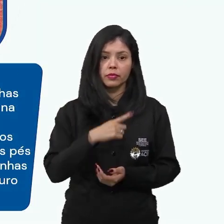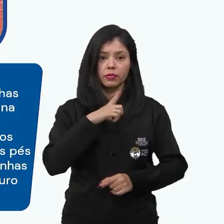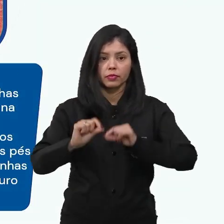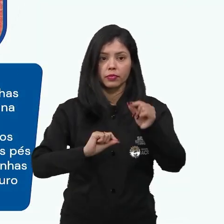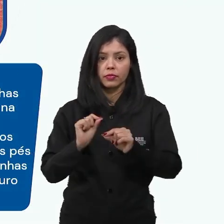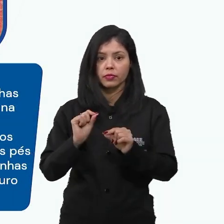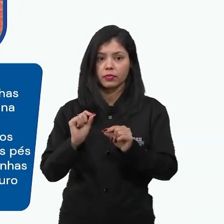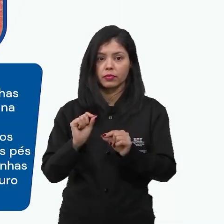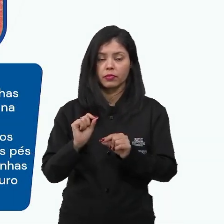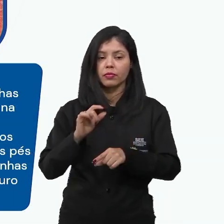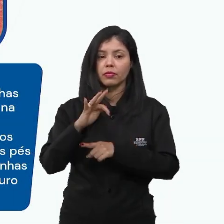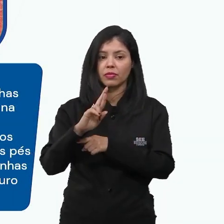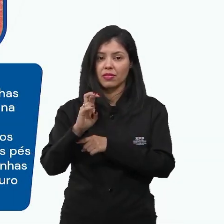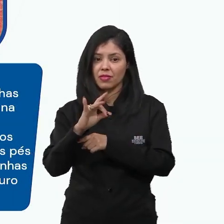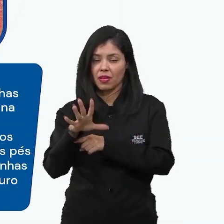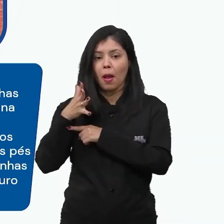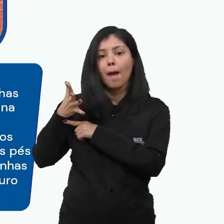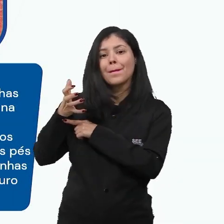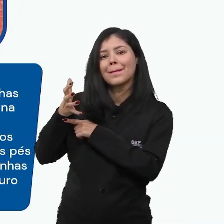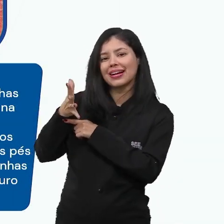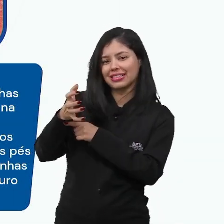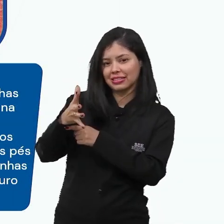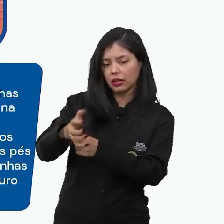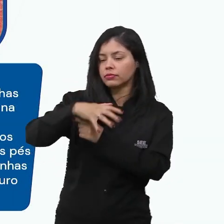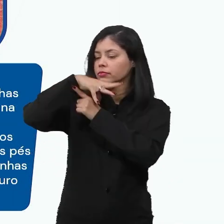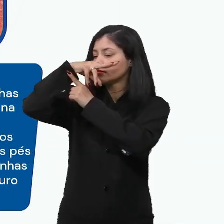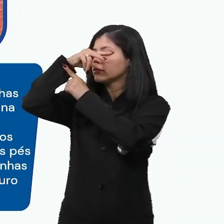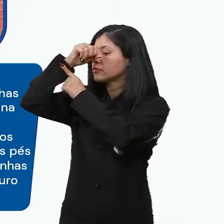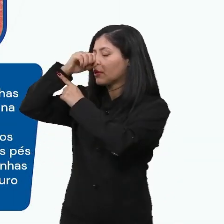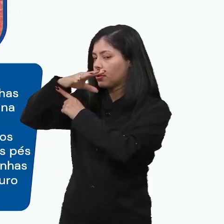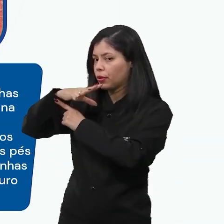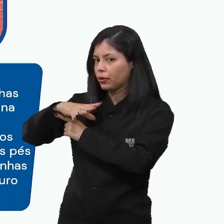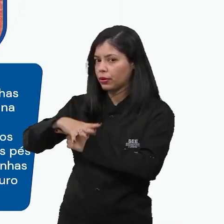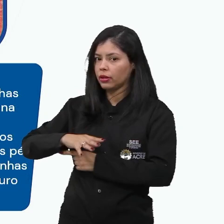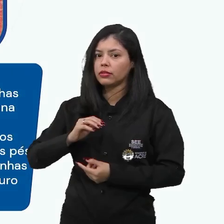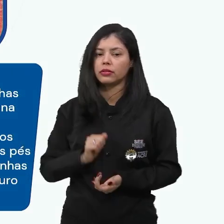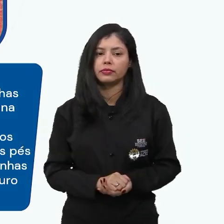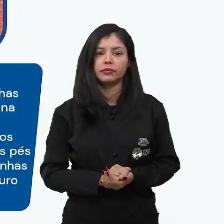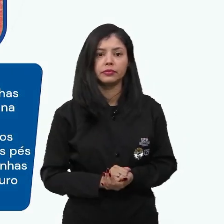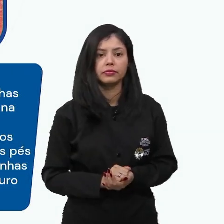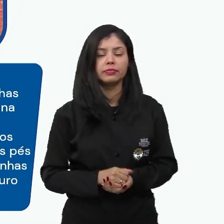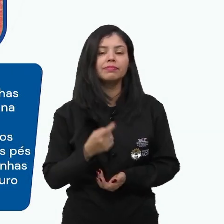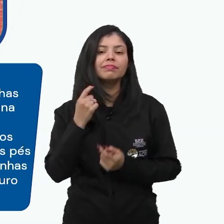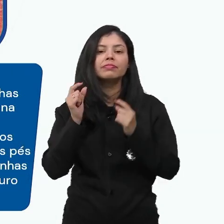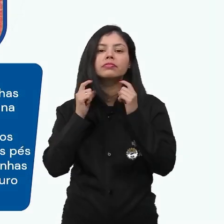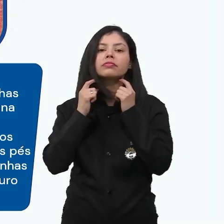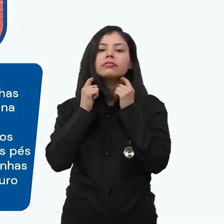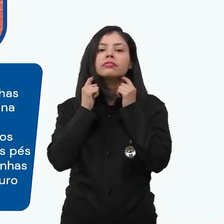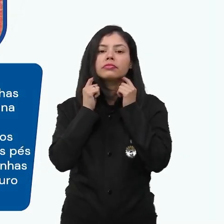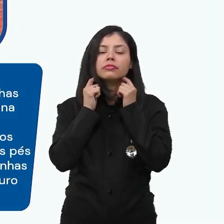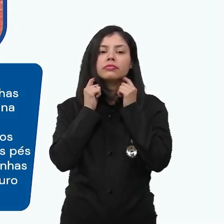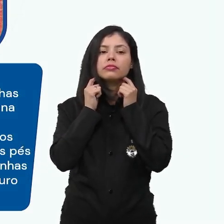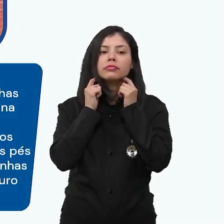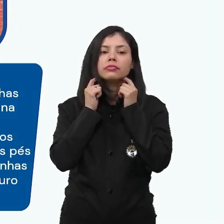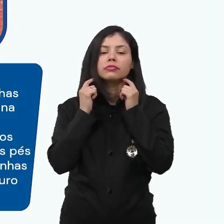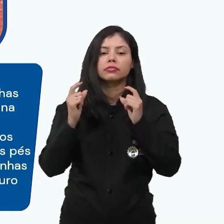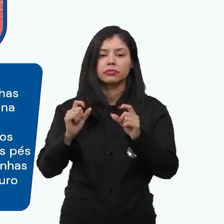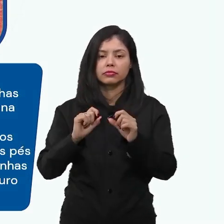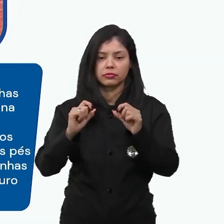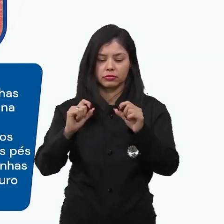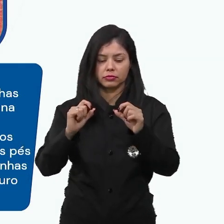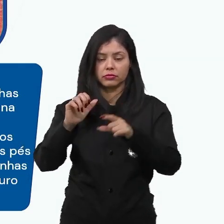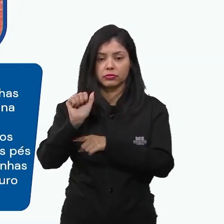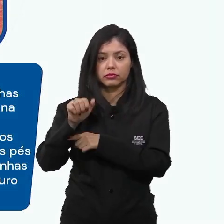gente tem uma infecção bacteriana respiratória, né? Então aqui a gente tem a garganta, né? E aqui, ó,